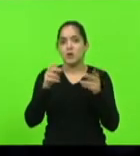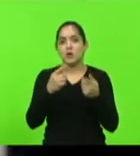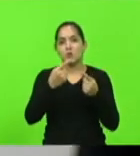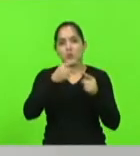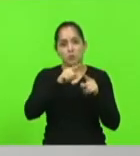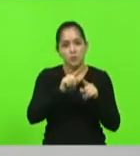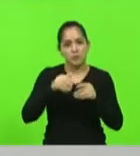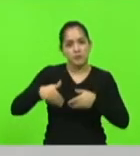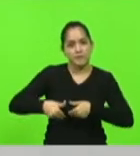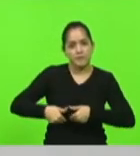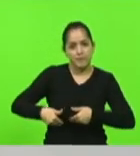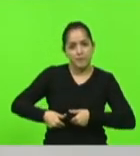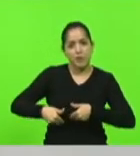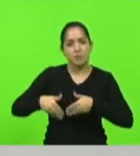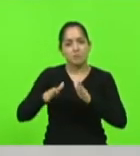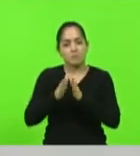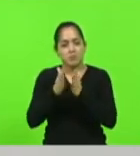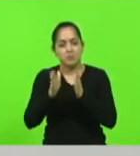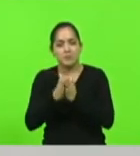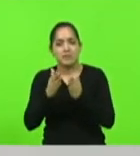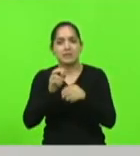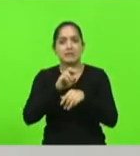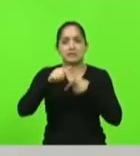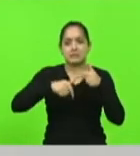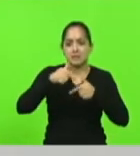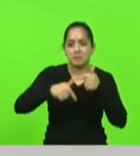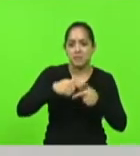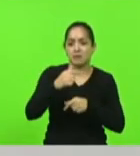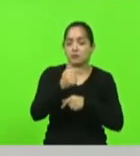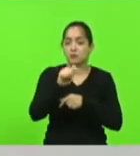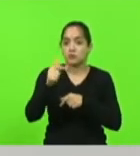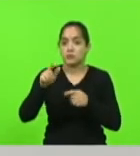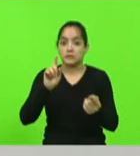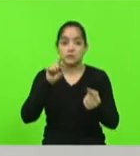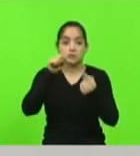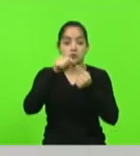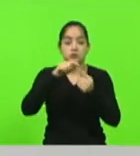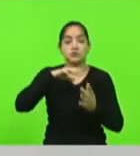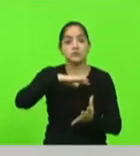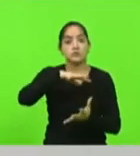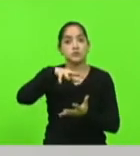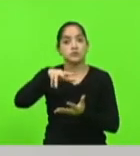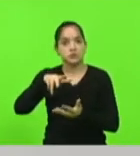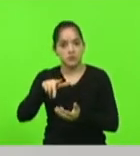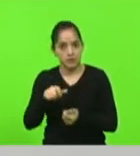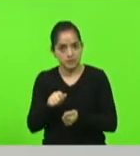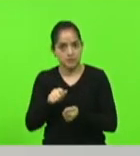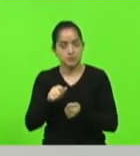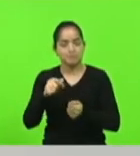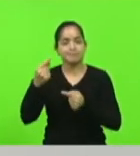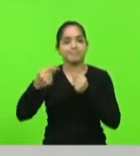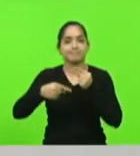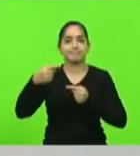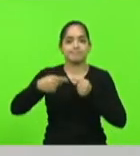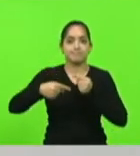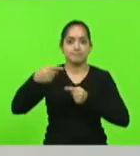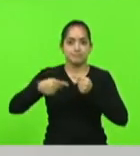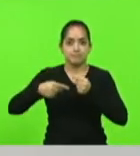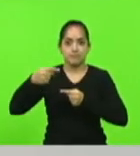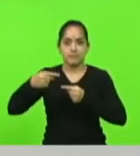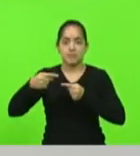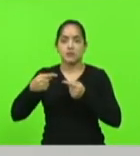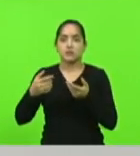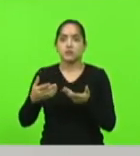pobreza, à desnutrição, ao desemprego, que são objetivos mundiais, que está em debate